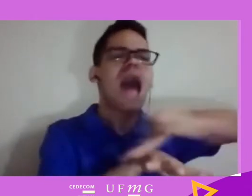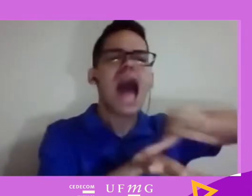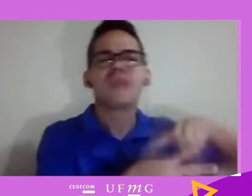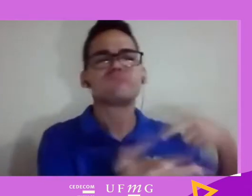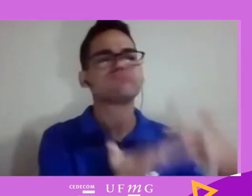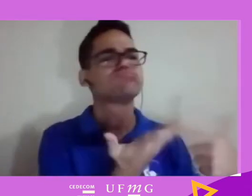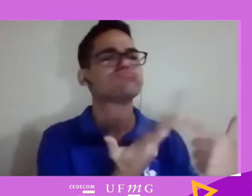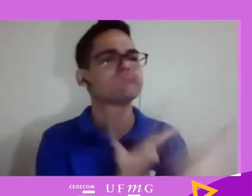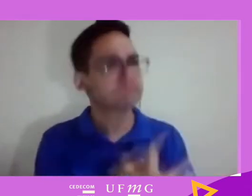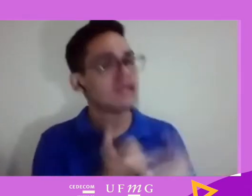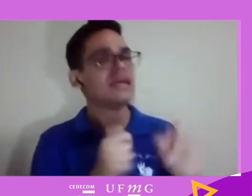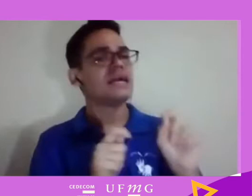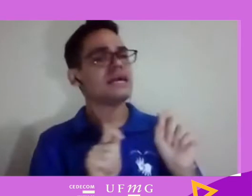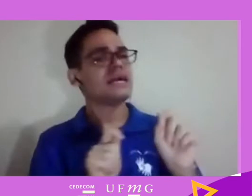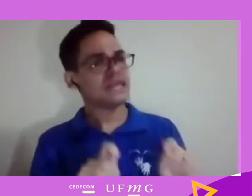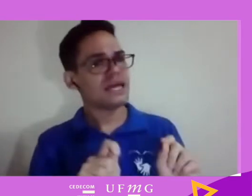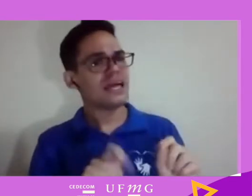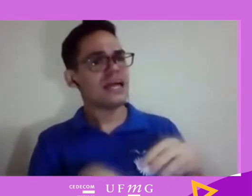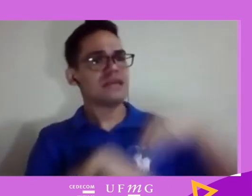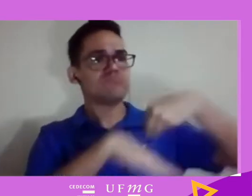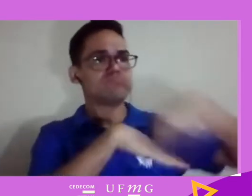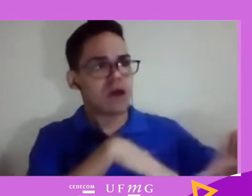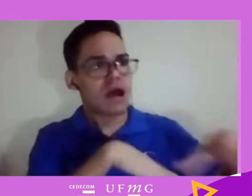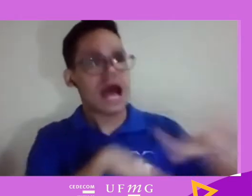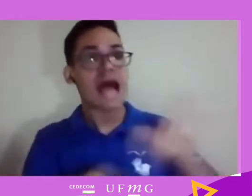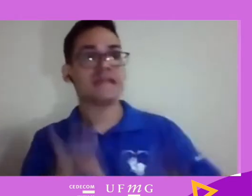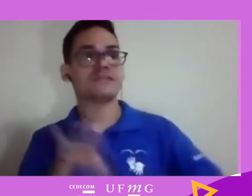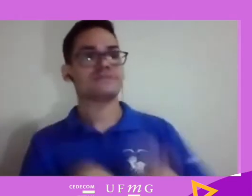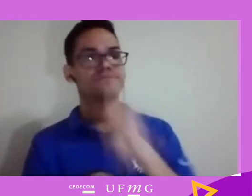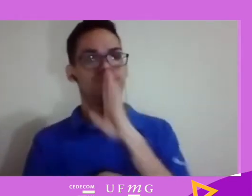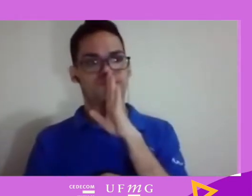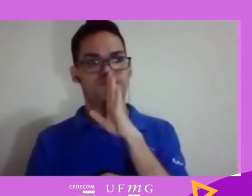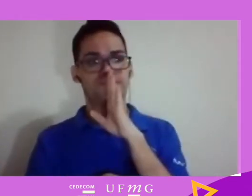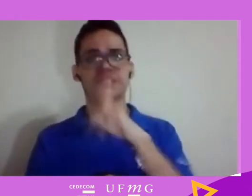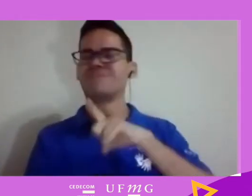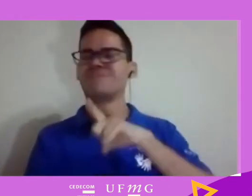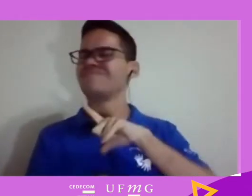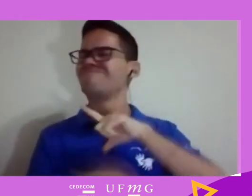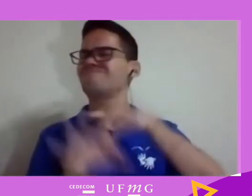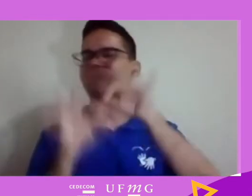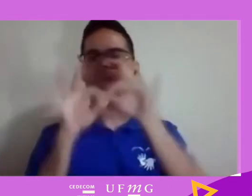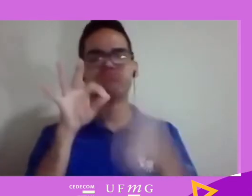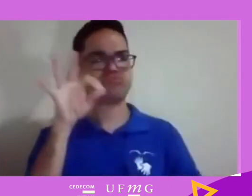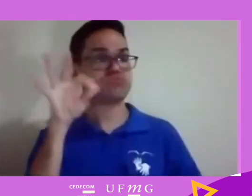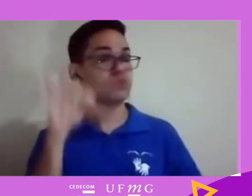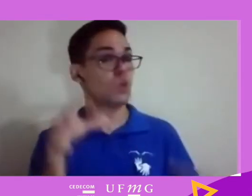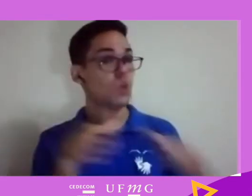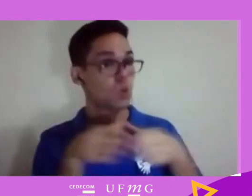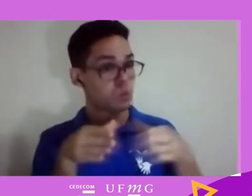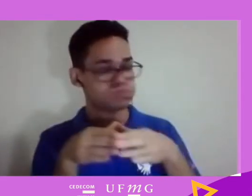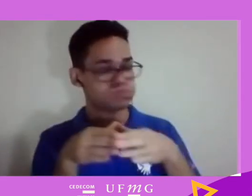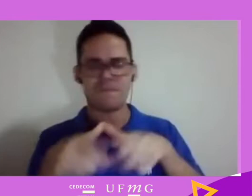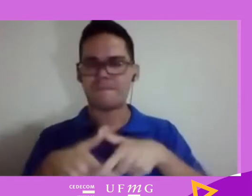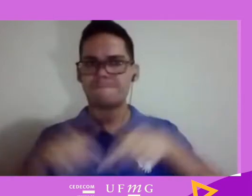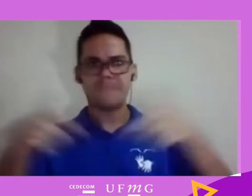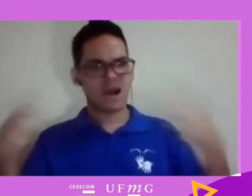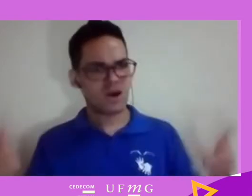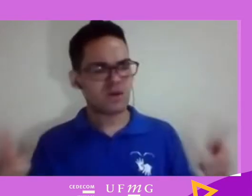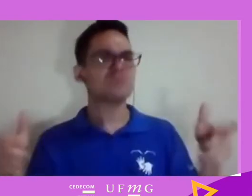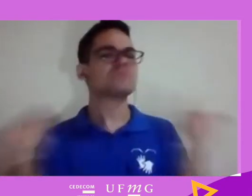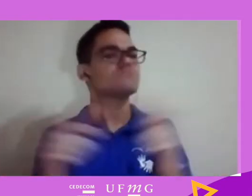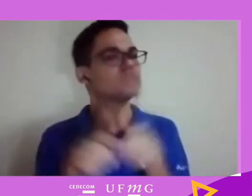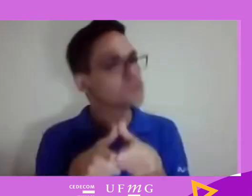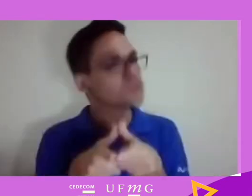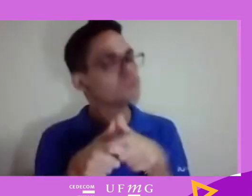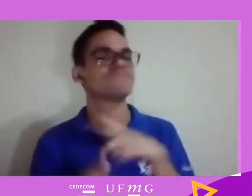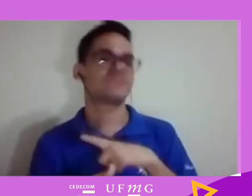um de nós não tem? Né? E eles, às vezes, têm uma função, eles se perdem, às vezes ele está silenciado, mas é uma quantidade absurda,